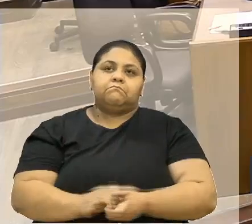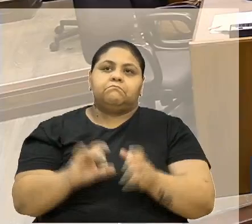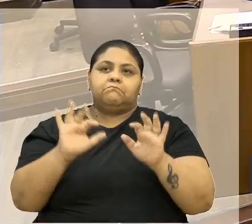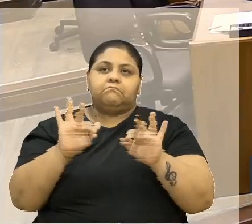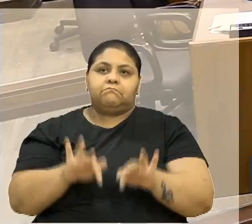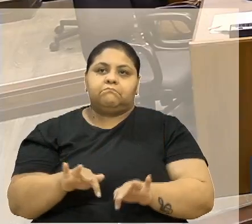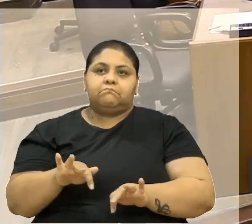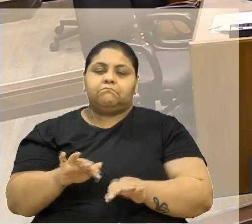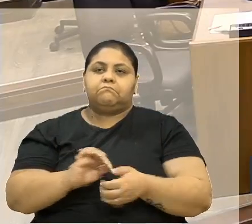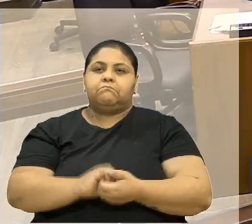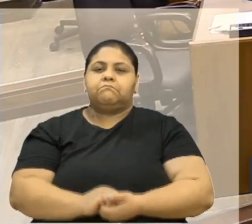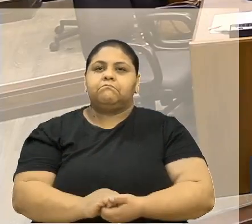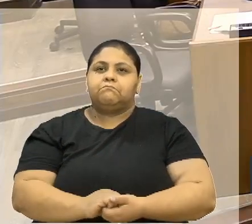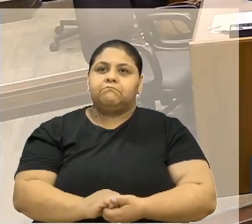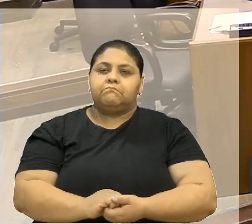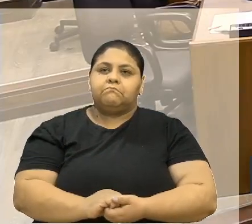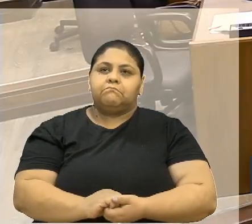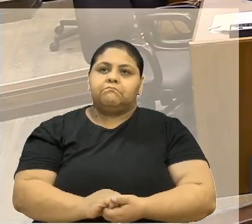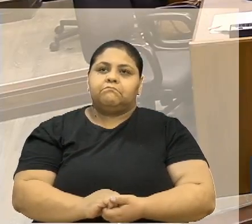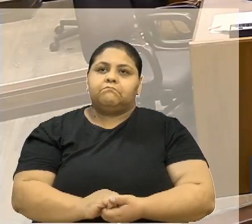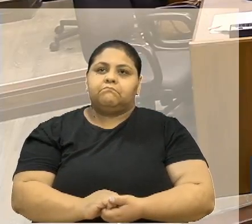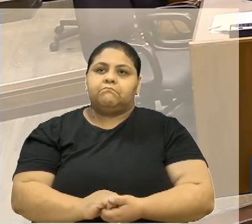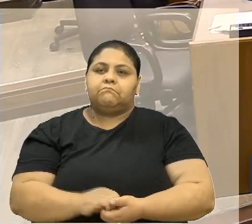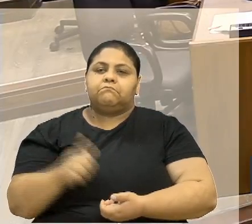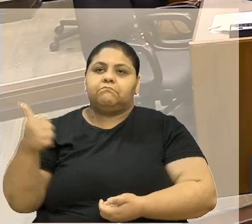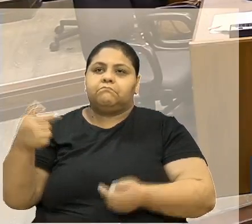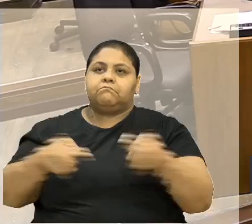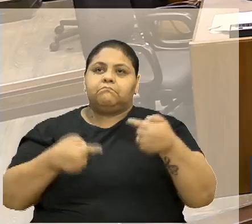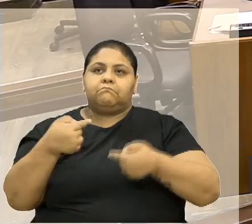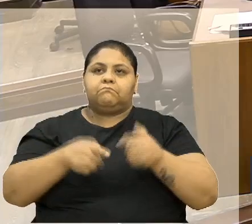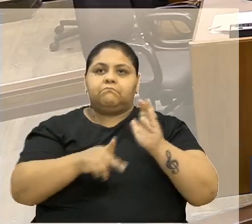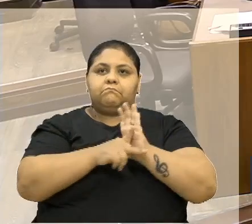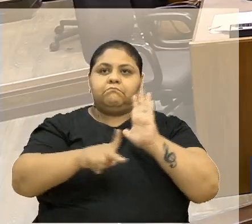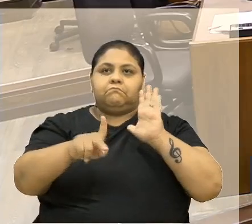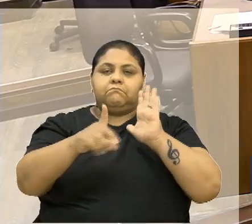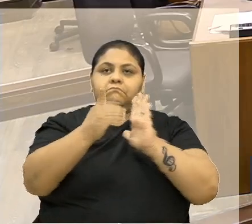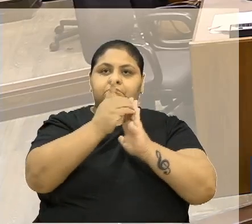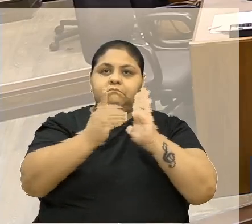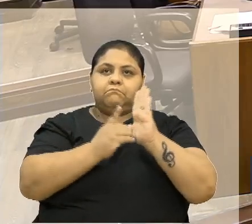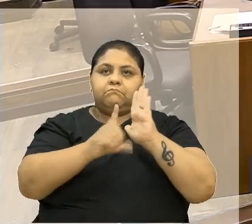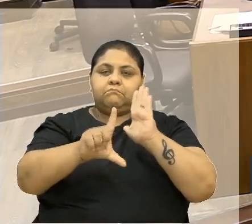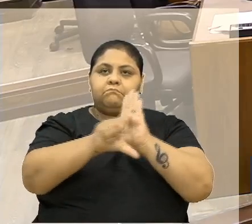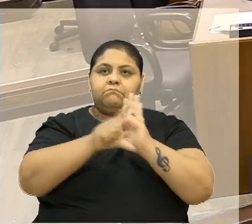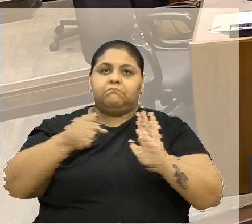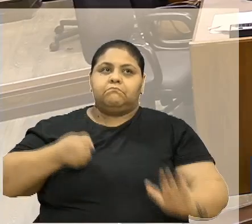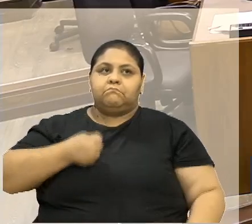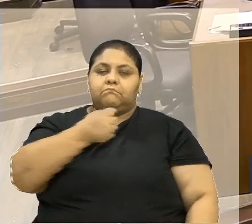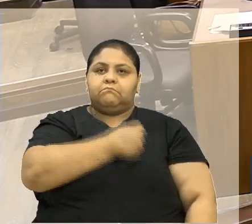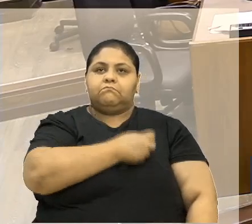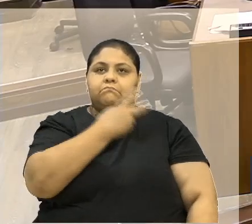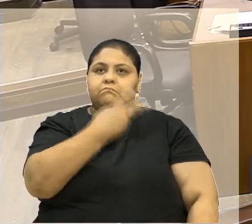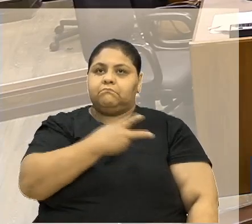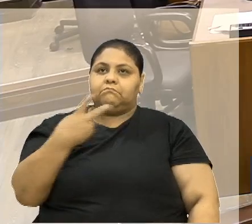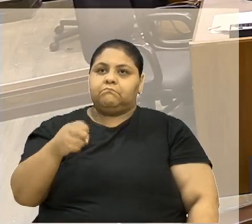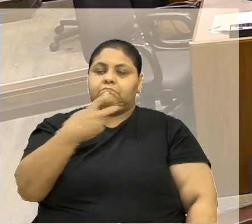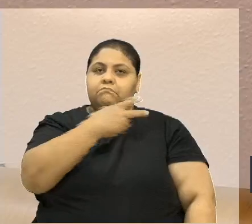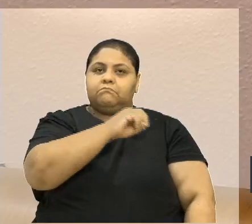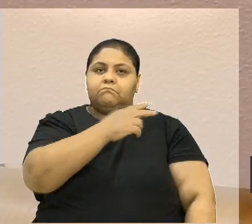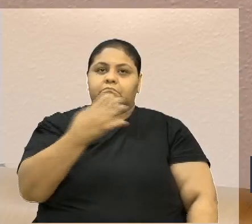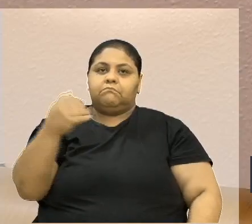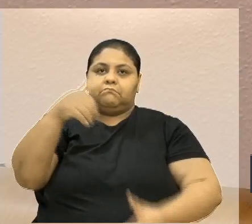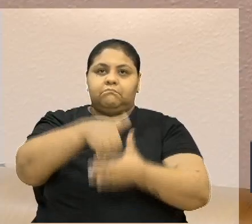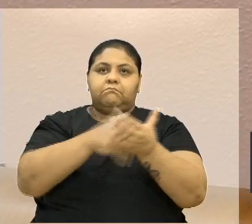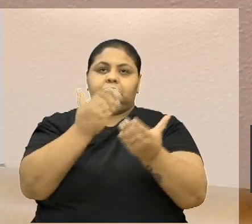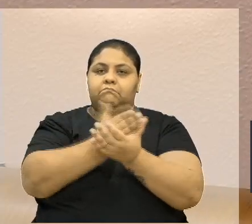Encerrada a primeira discussão. Em primeira discussão, o projeto de decreto legislativo número 22/2024, contido